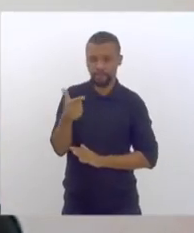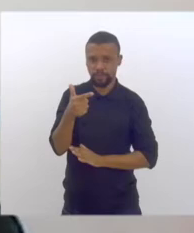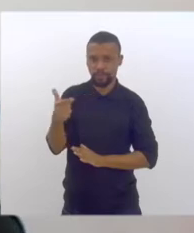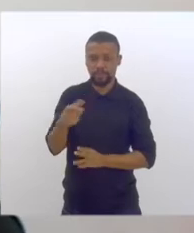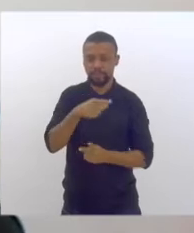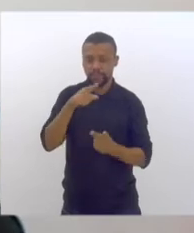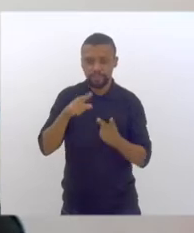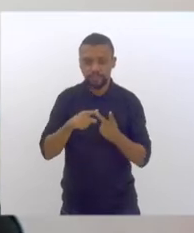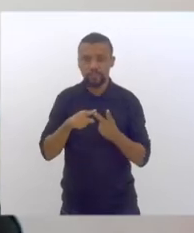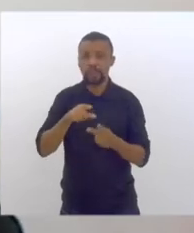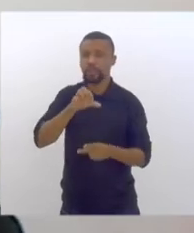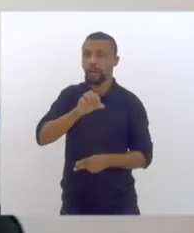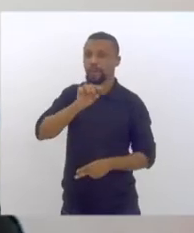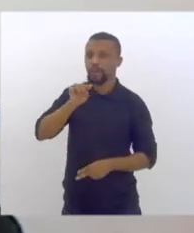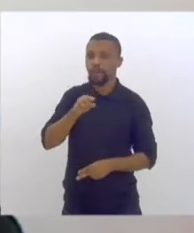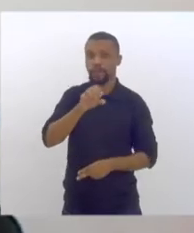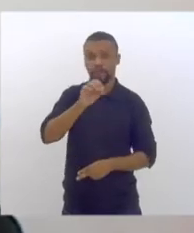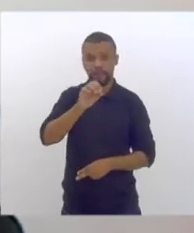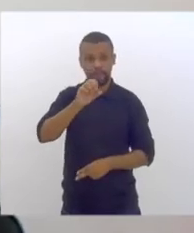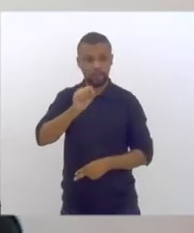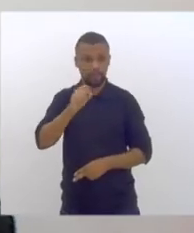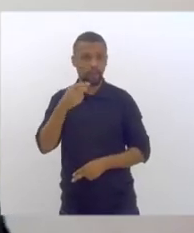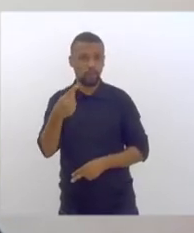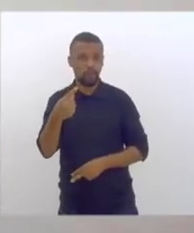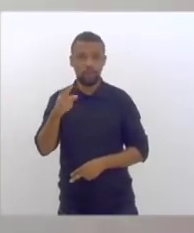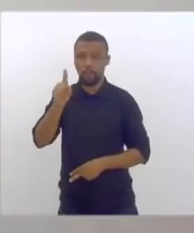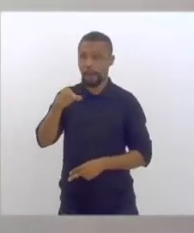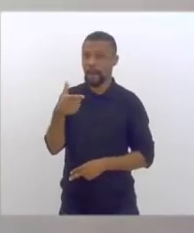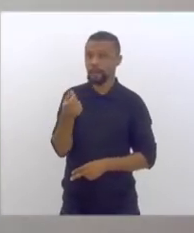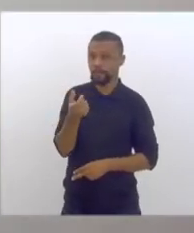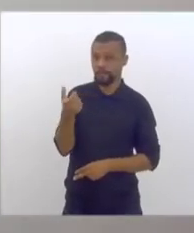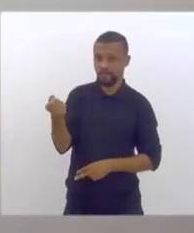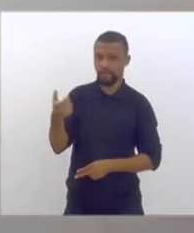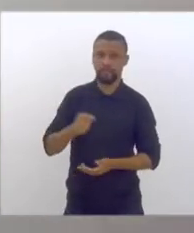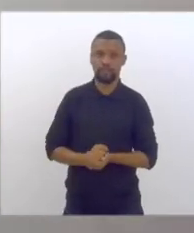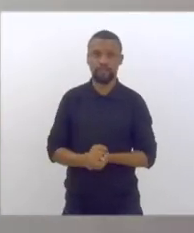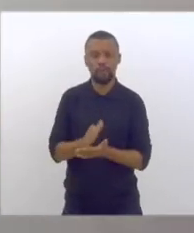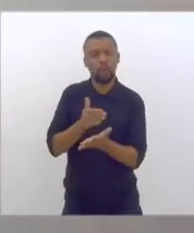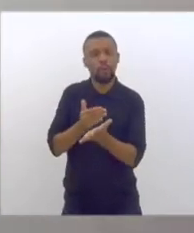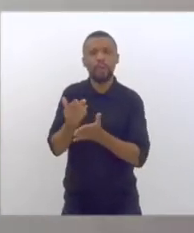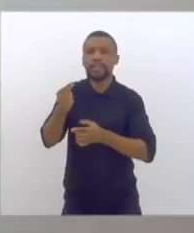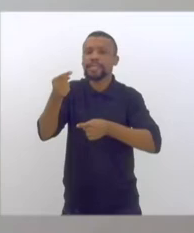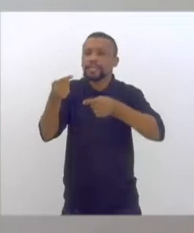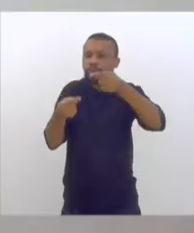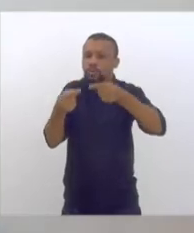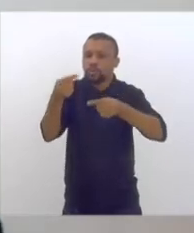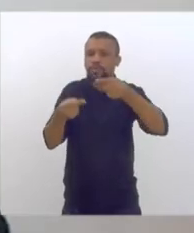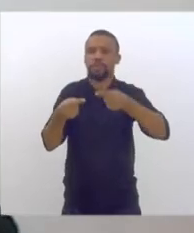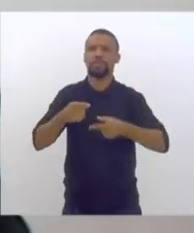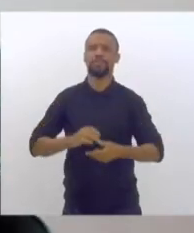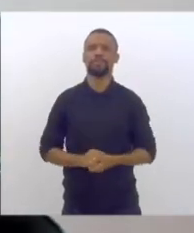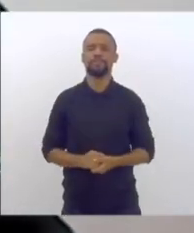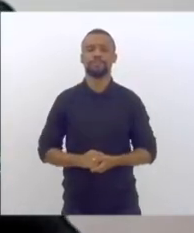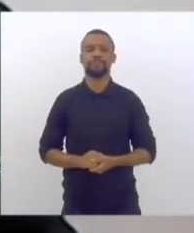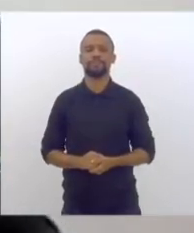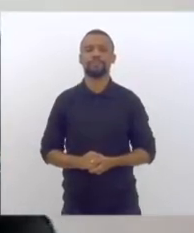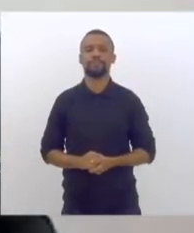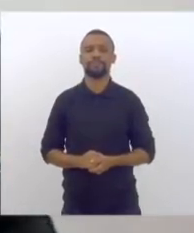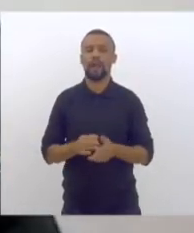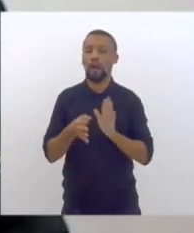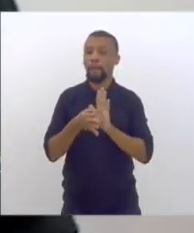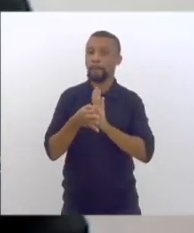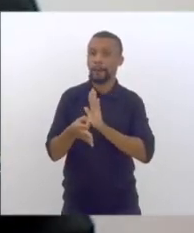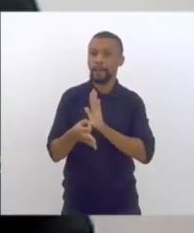22 e 9.081 de 20 em discussão A e o